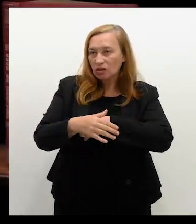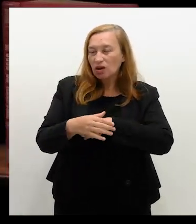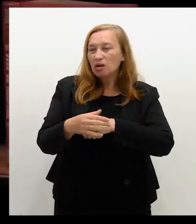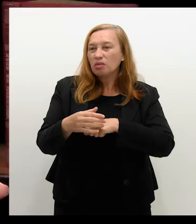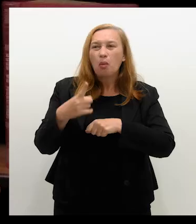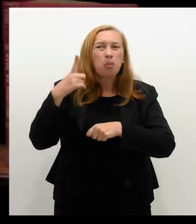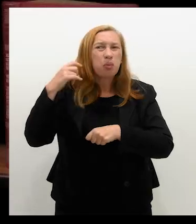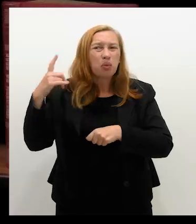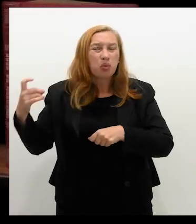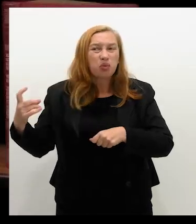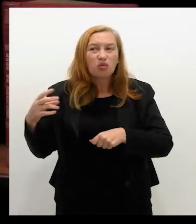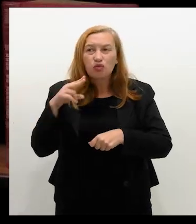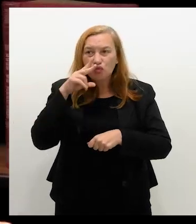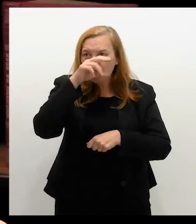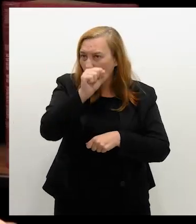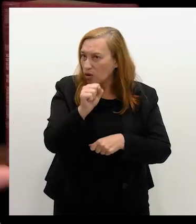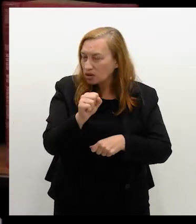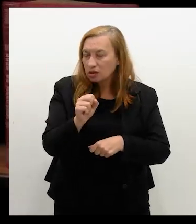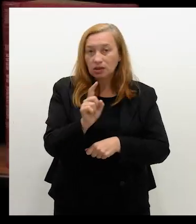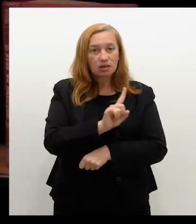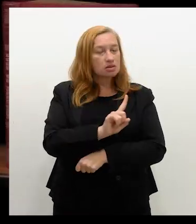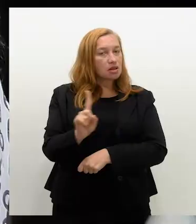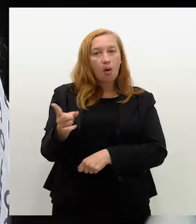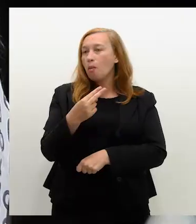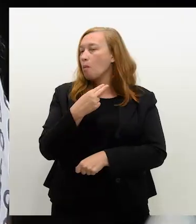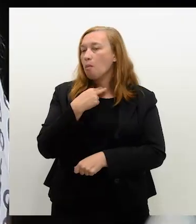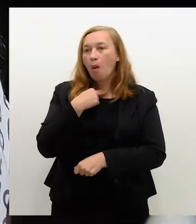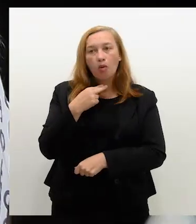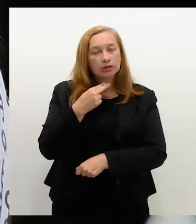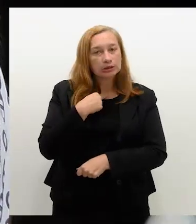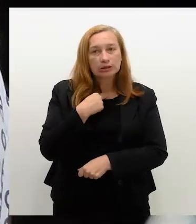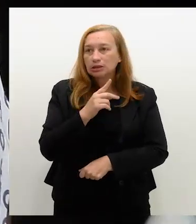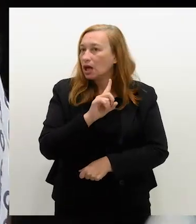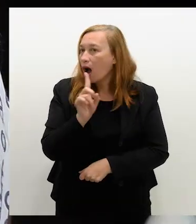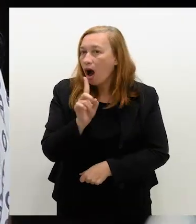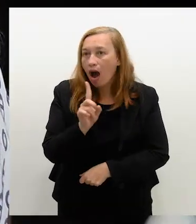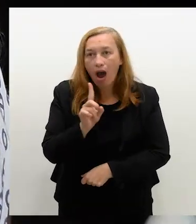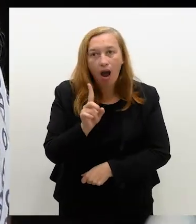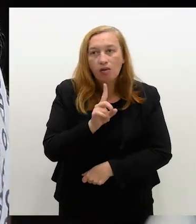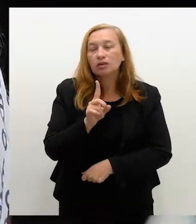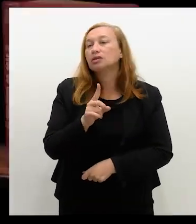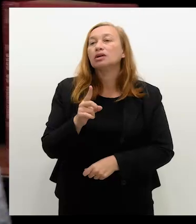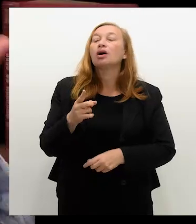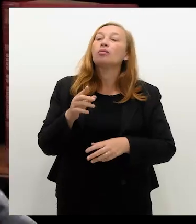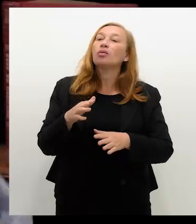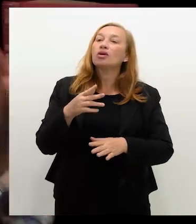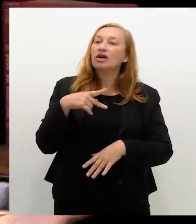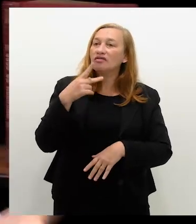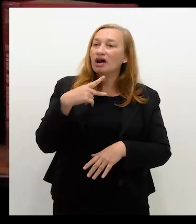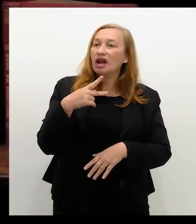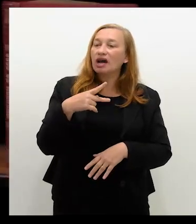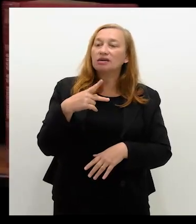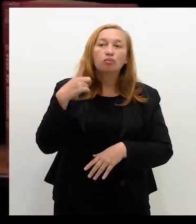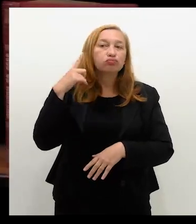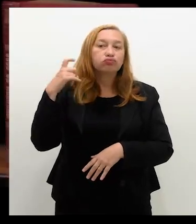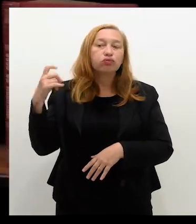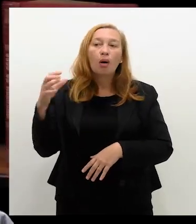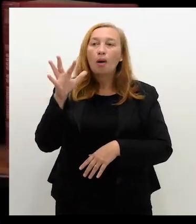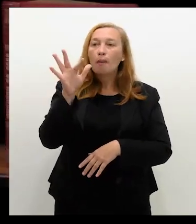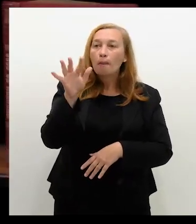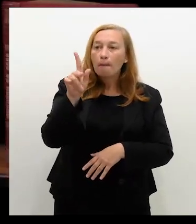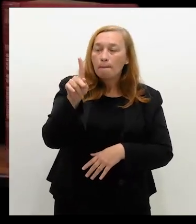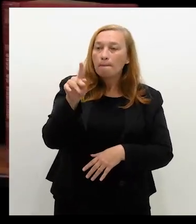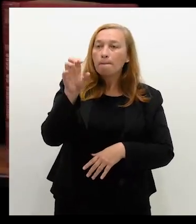de 85 decibéis ininterruptamente. Não, eu não posso. Tá? Não? Não, porque isso é dito como poluição sonora.